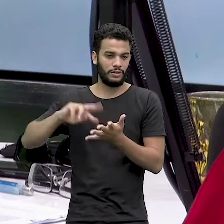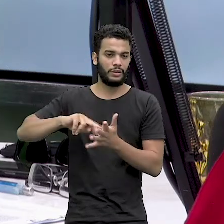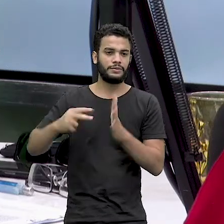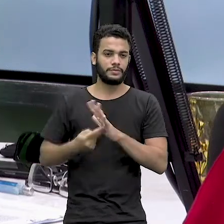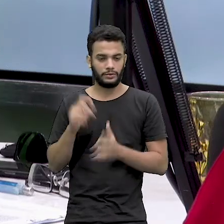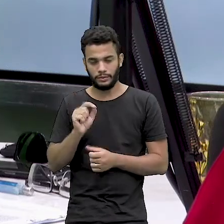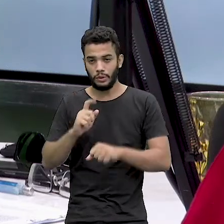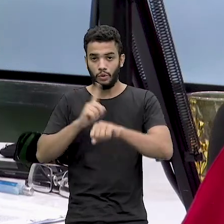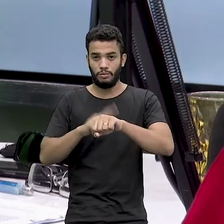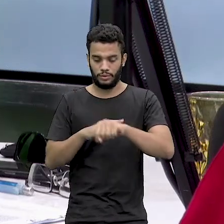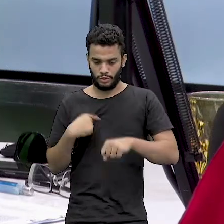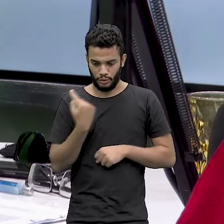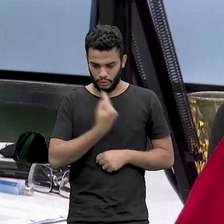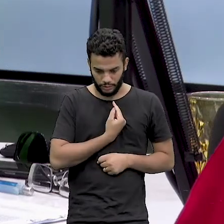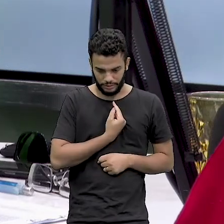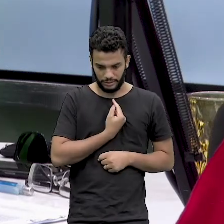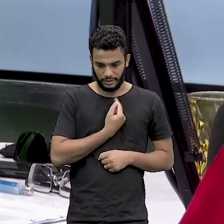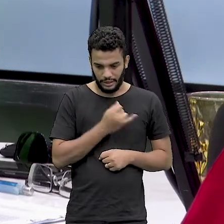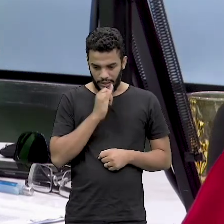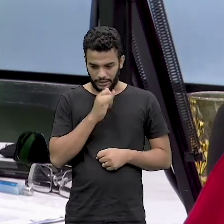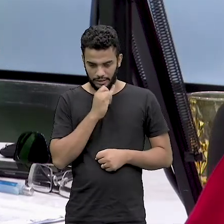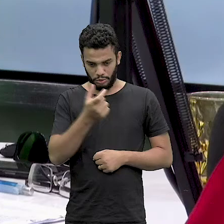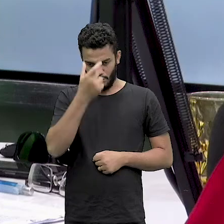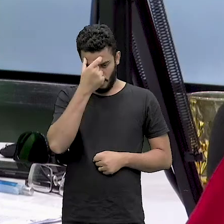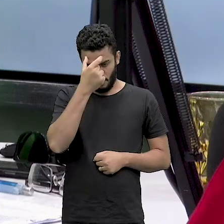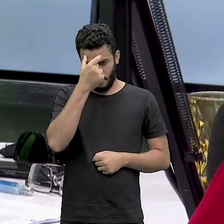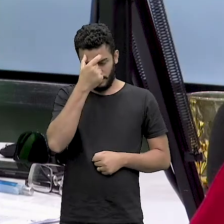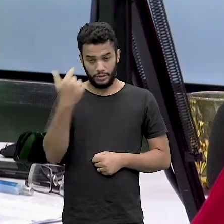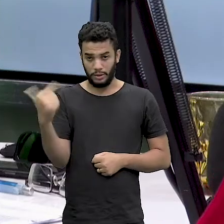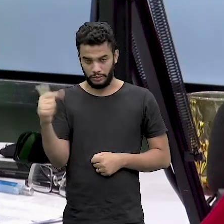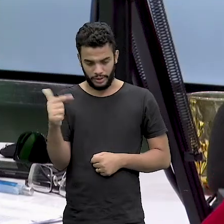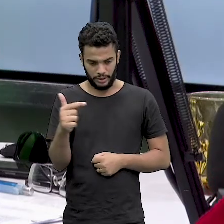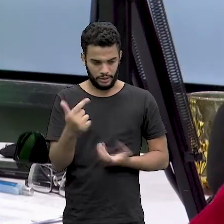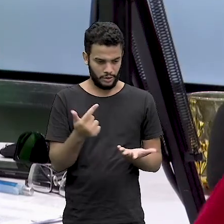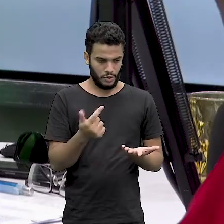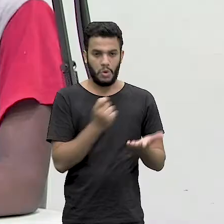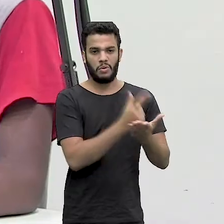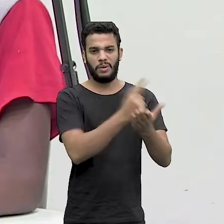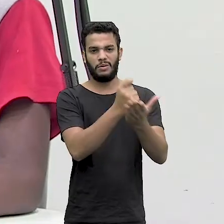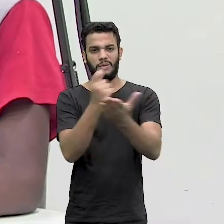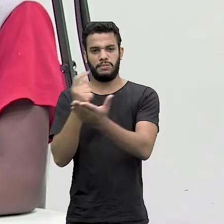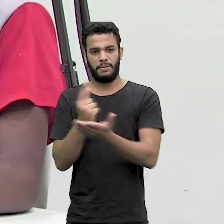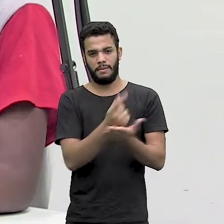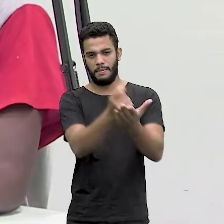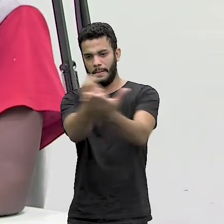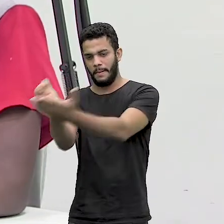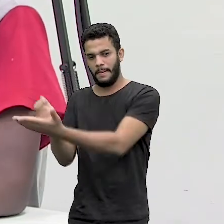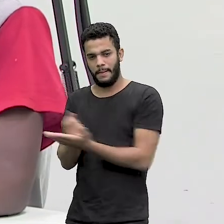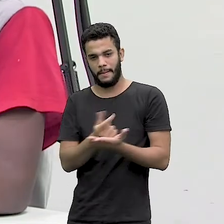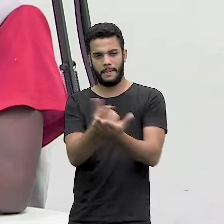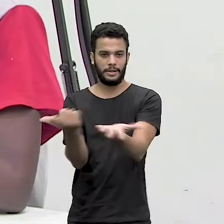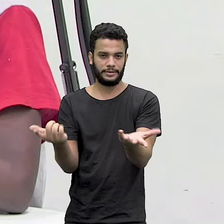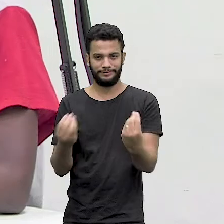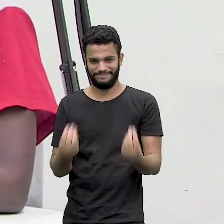sem consciência, você leva a angústia, podendo levar a depressão. Ai, terrível.